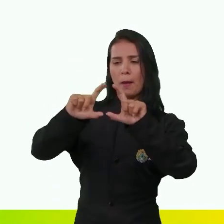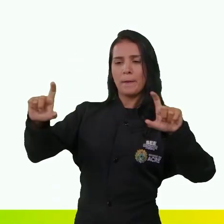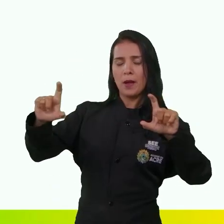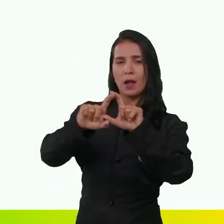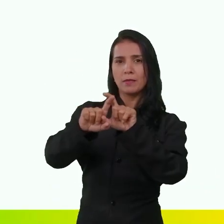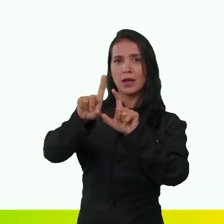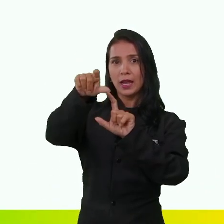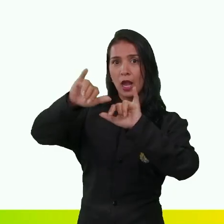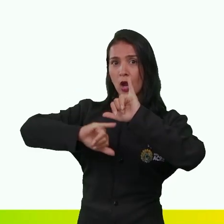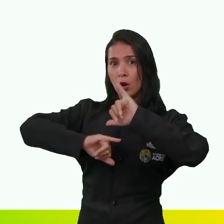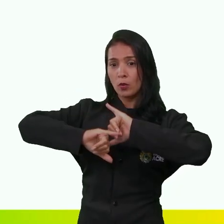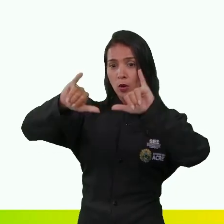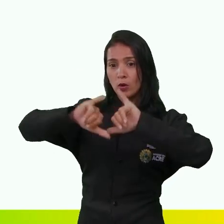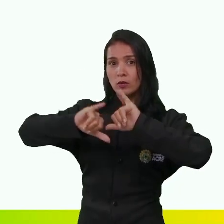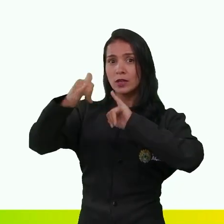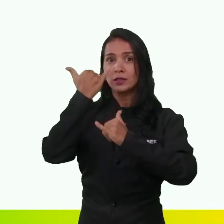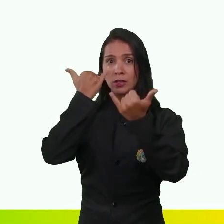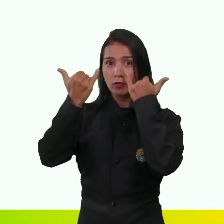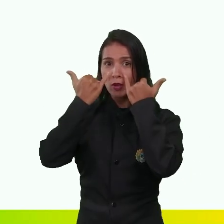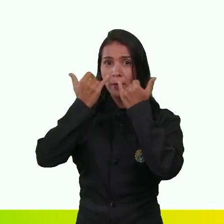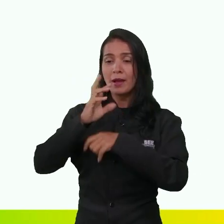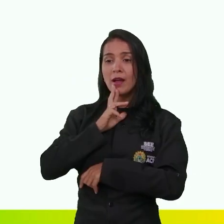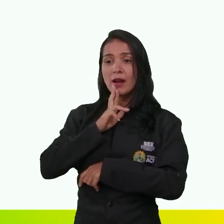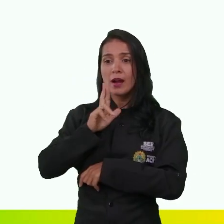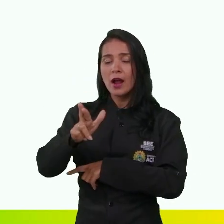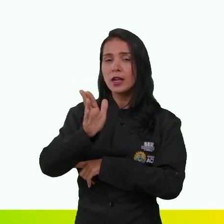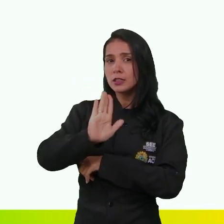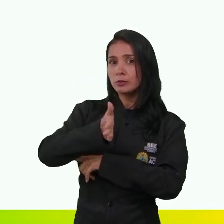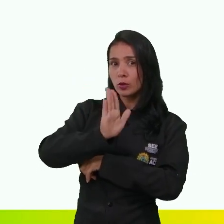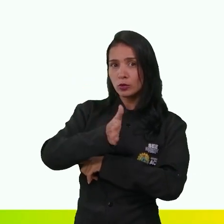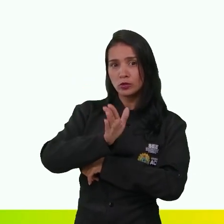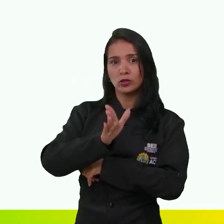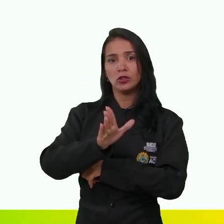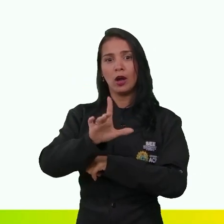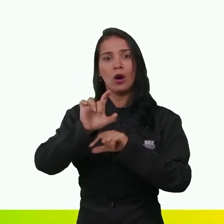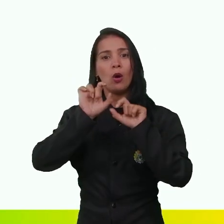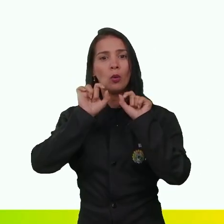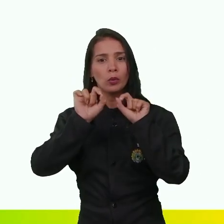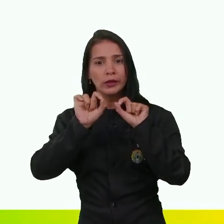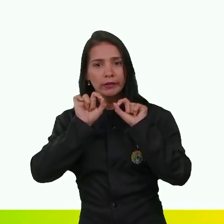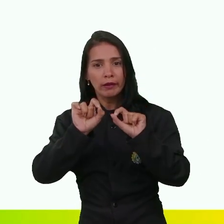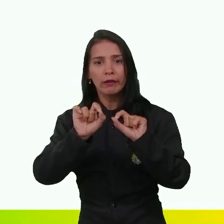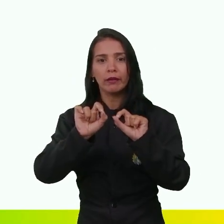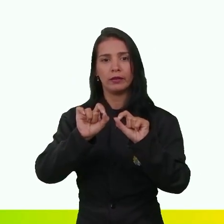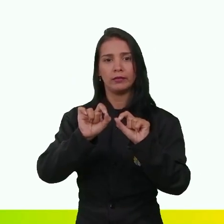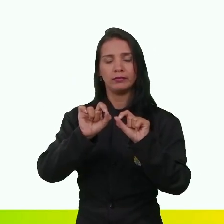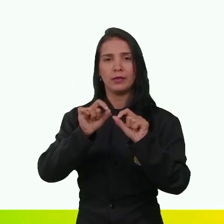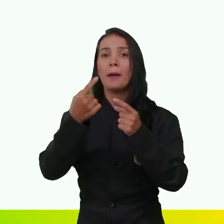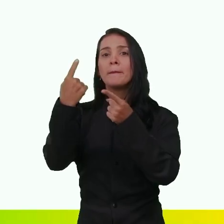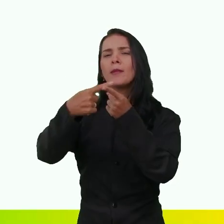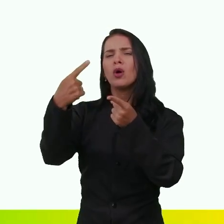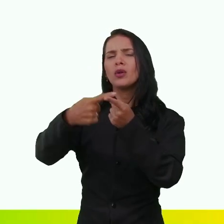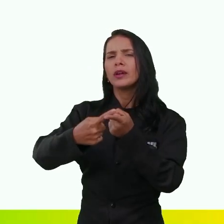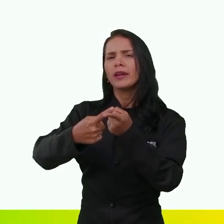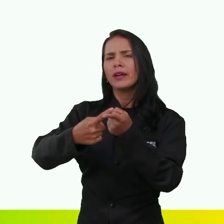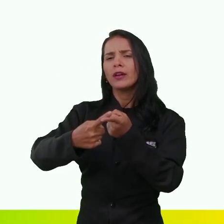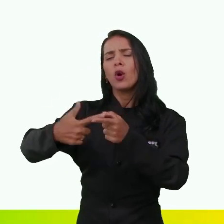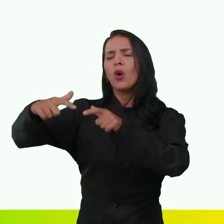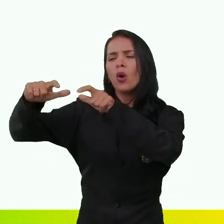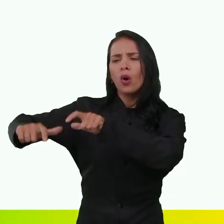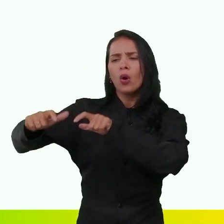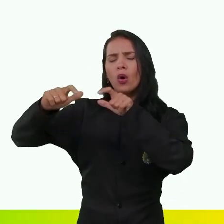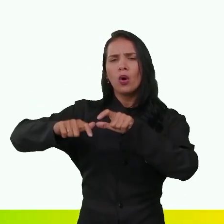enunciativa, vai se responder a essas perguntas. Por que aconteceu? Onde